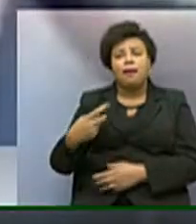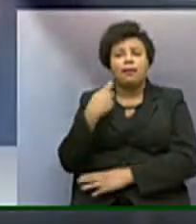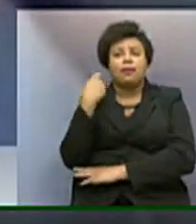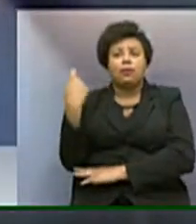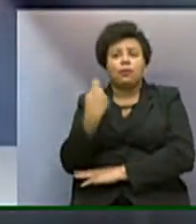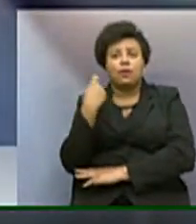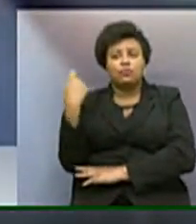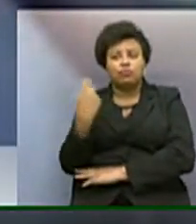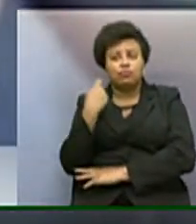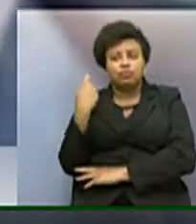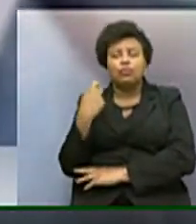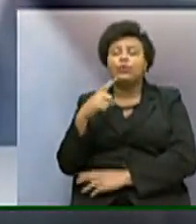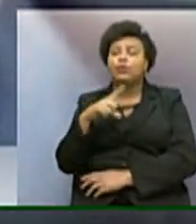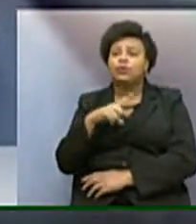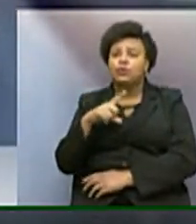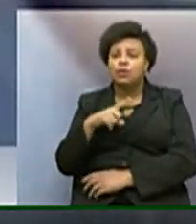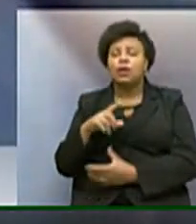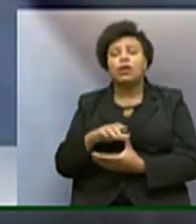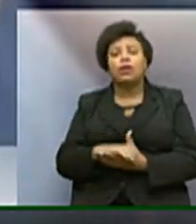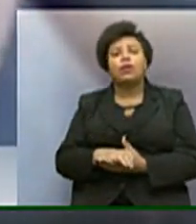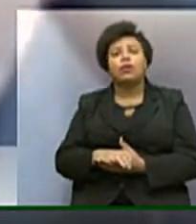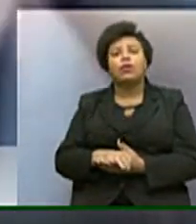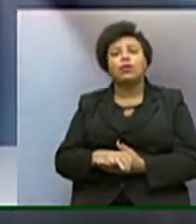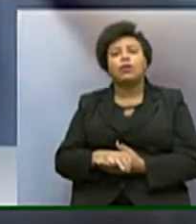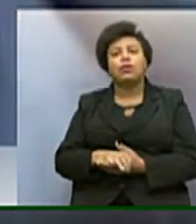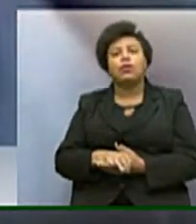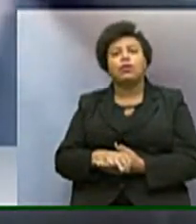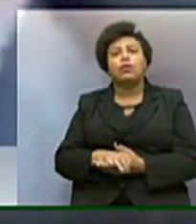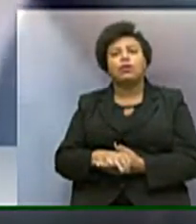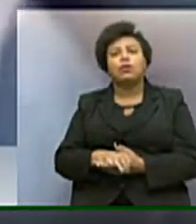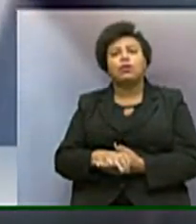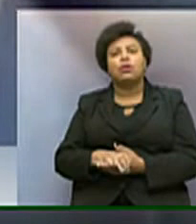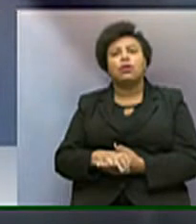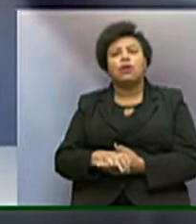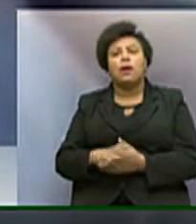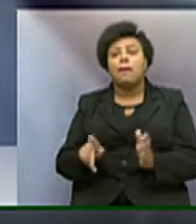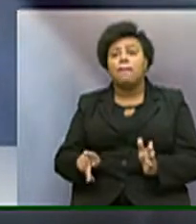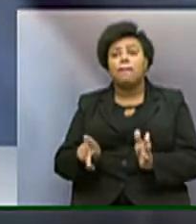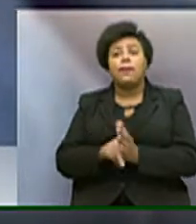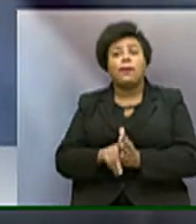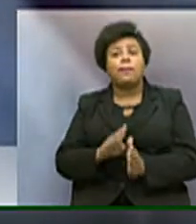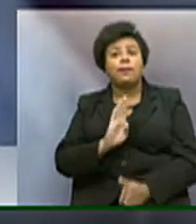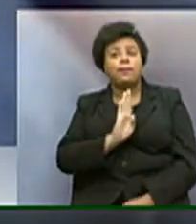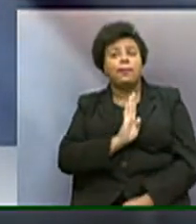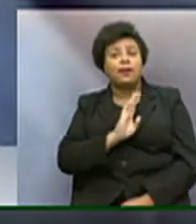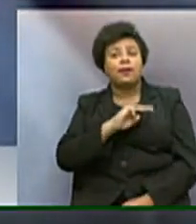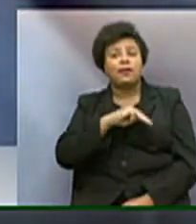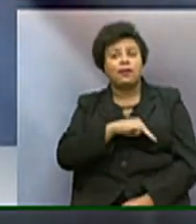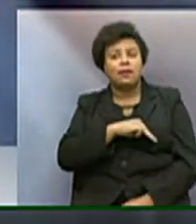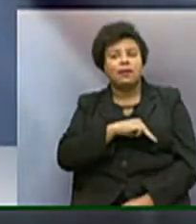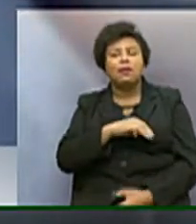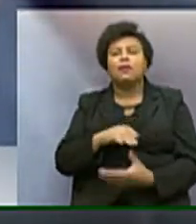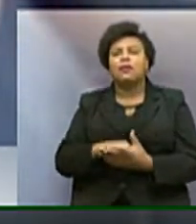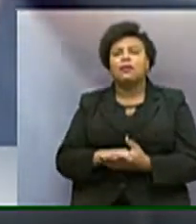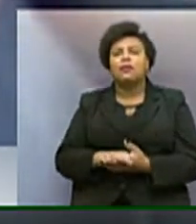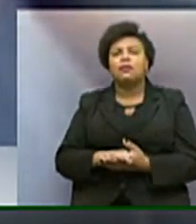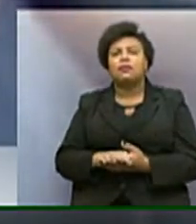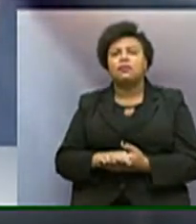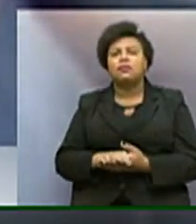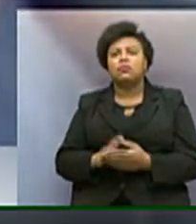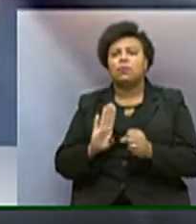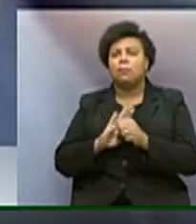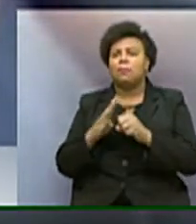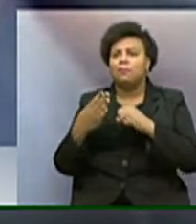Sul, eles têm usado a própria brigada militar ali em